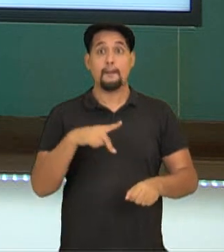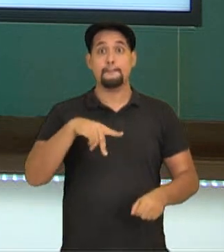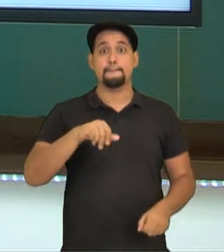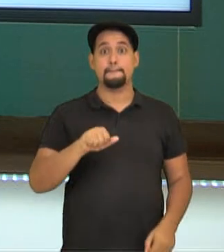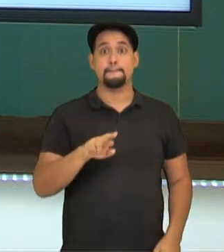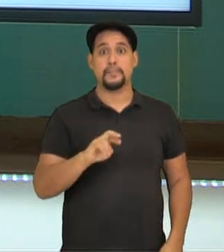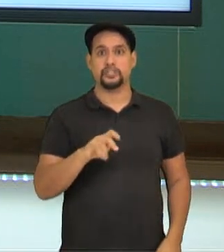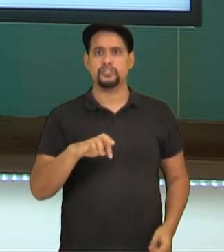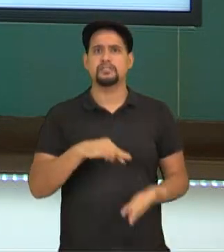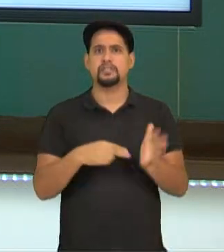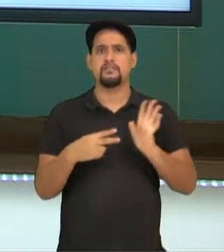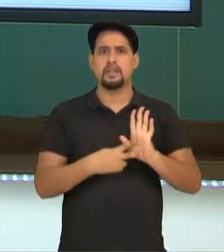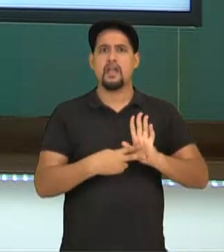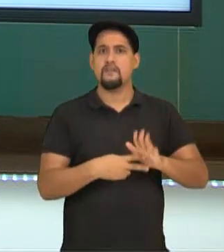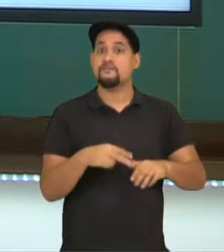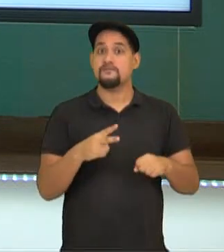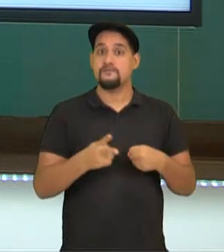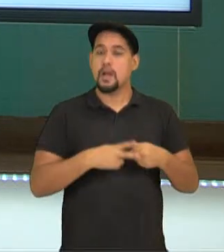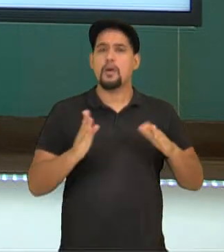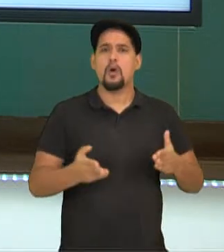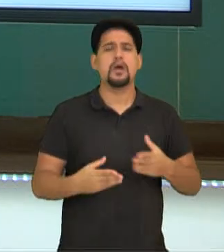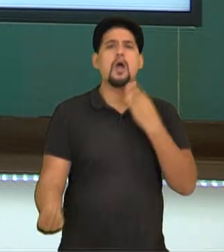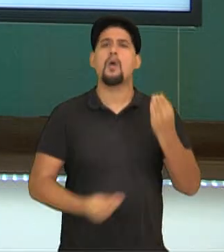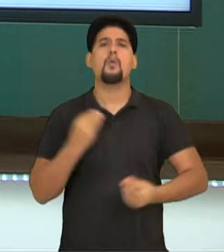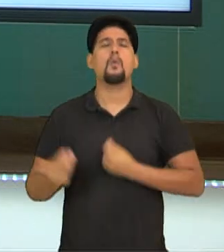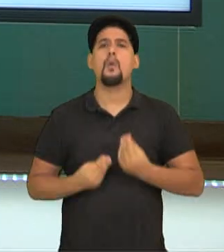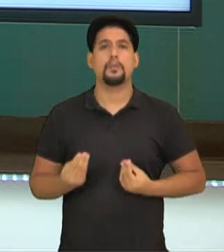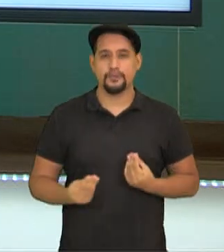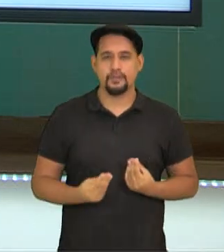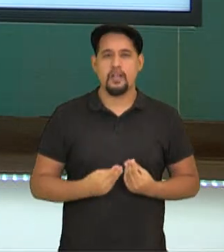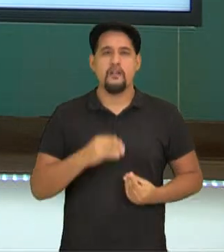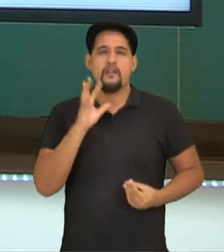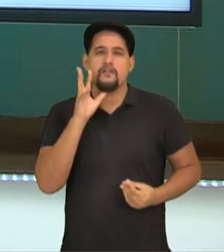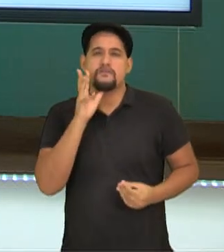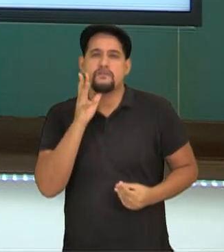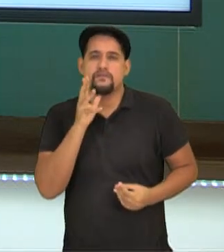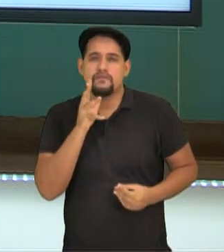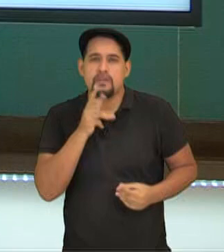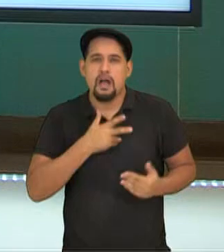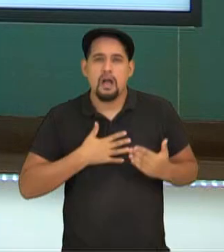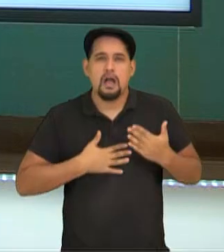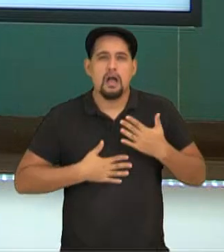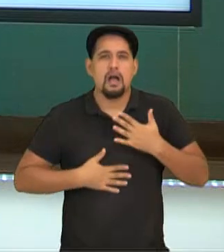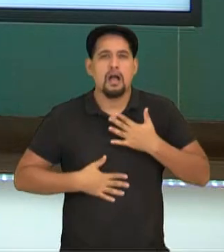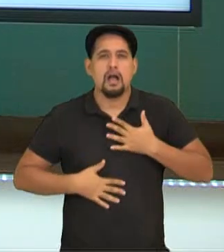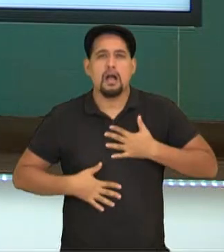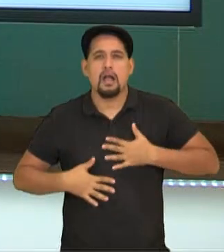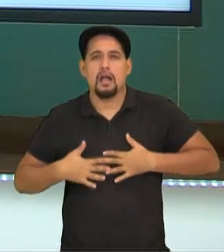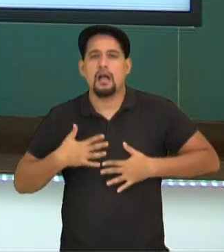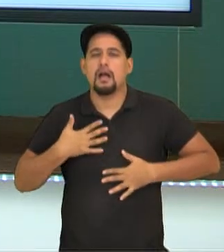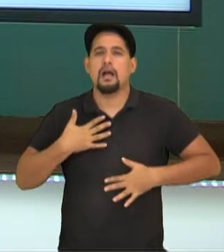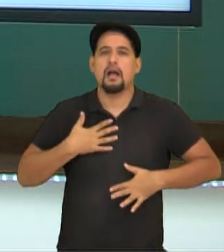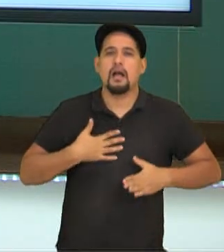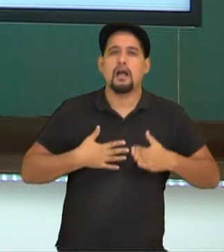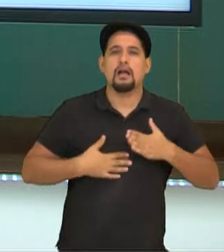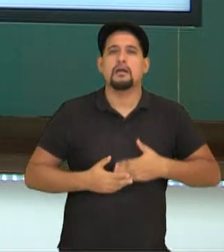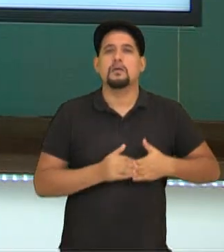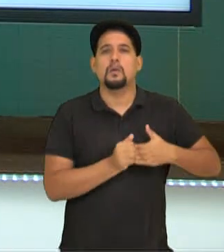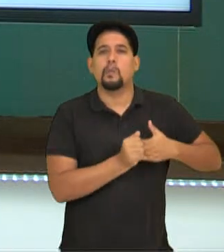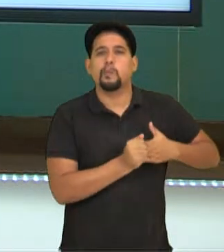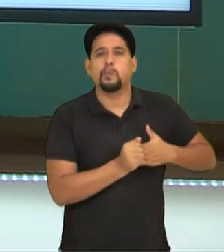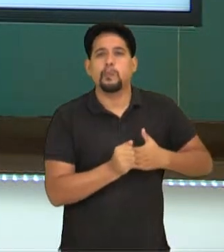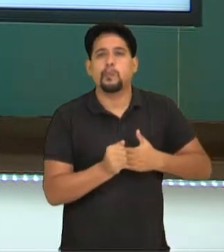é? Então, quando que ele parte? Agora. Como que ele parte? Vagarosamente, vai devagarzinho, né? Puxando onde? Lá